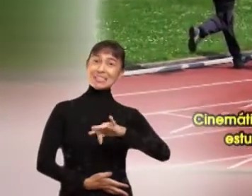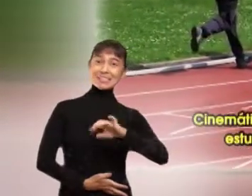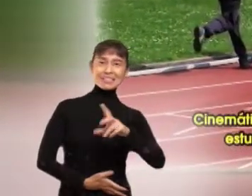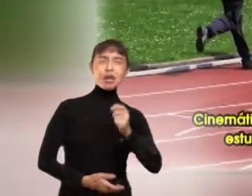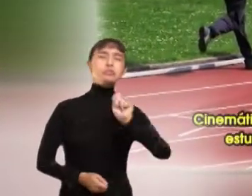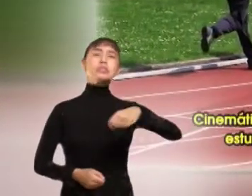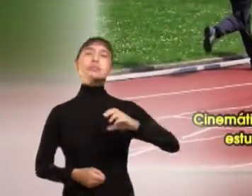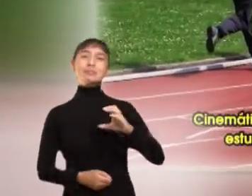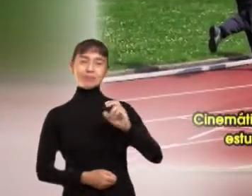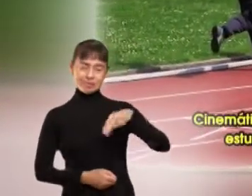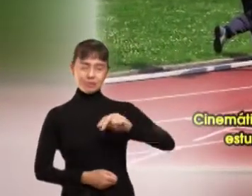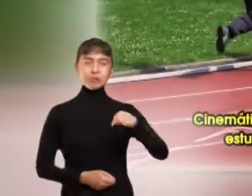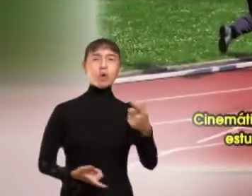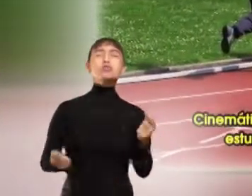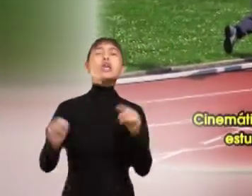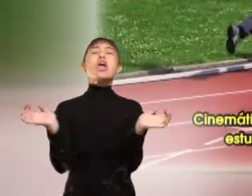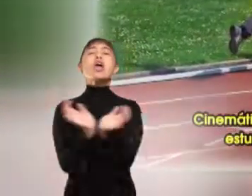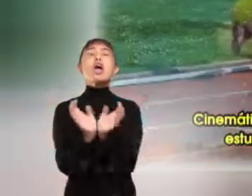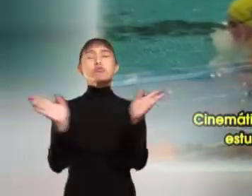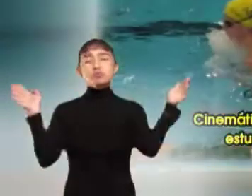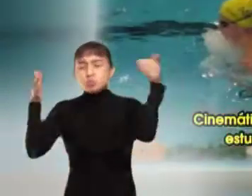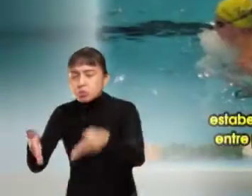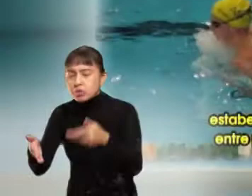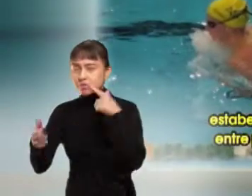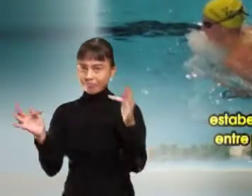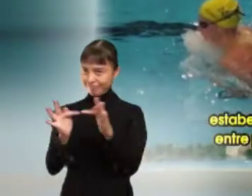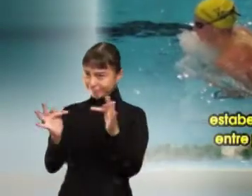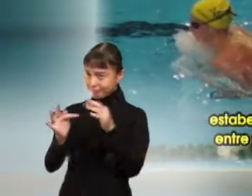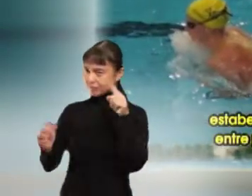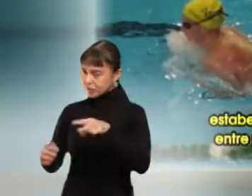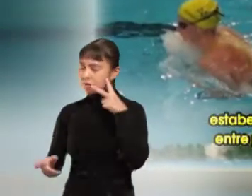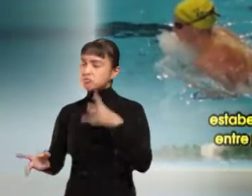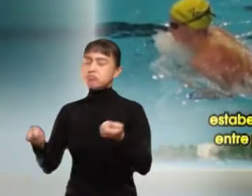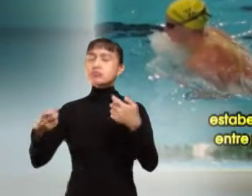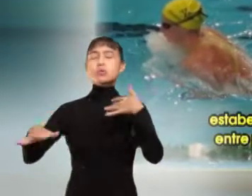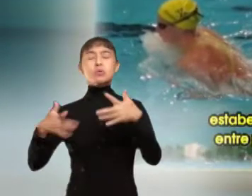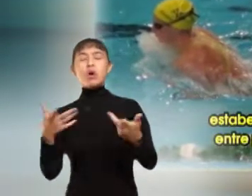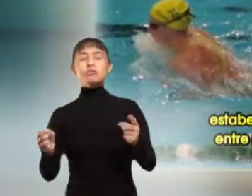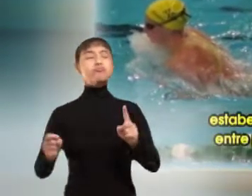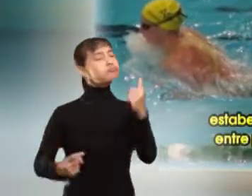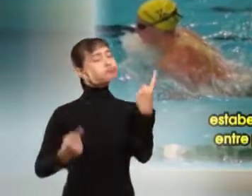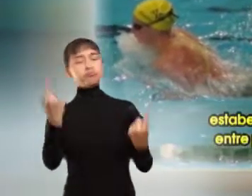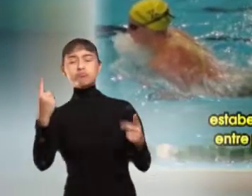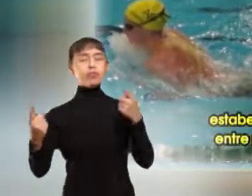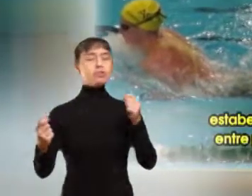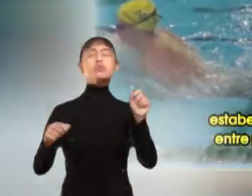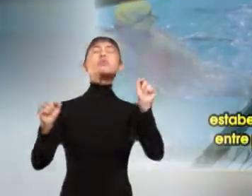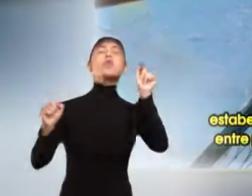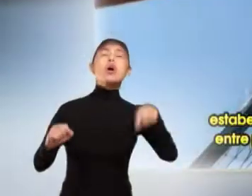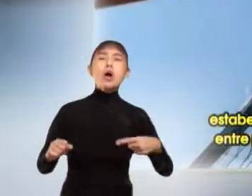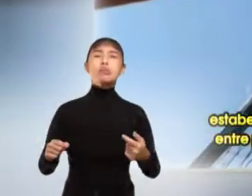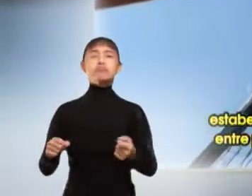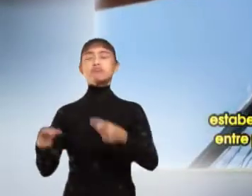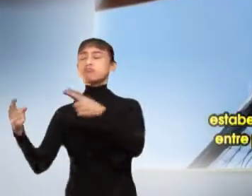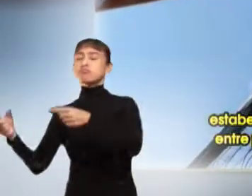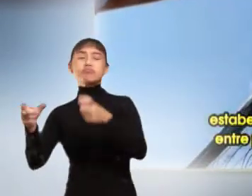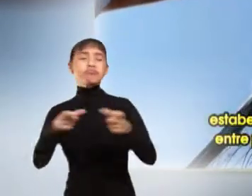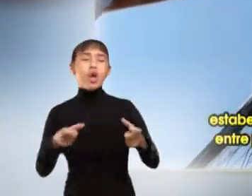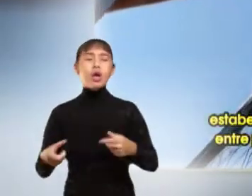Cinemática é o ramo da física que estuda os movimentos no estabelecimento das relações entre